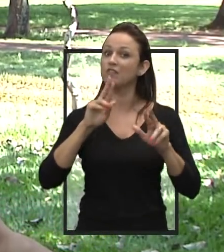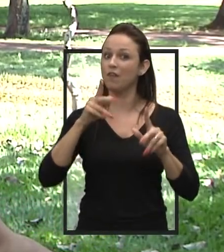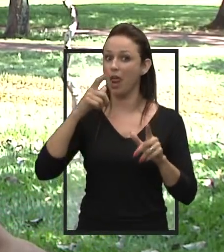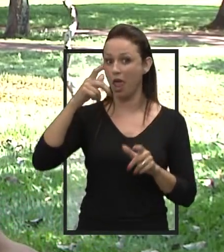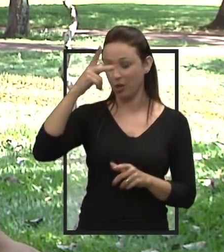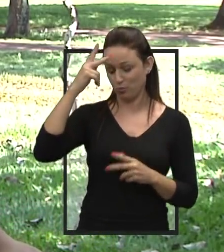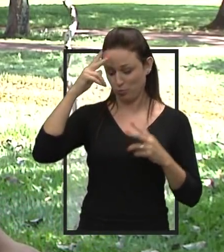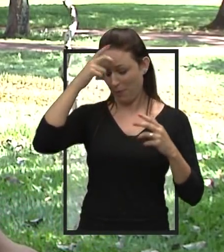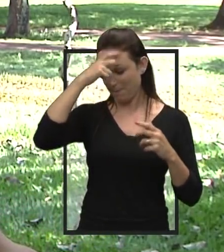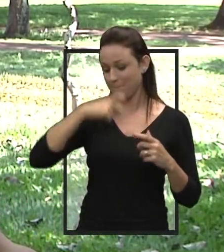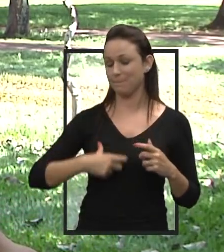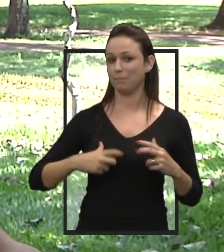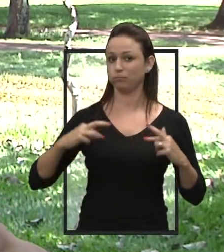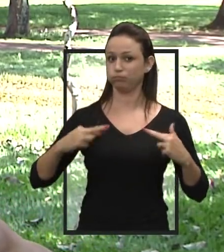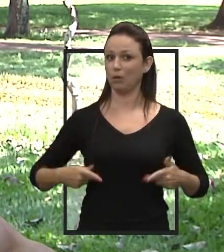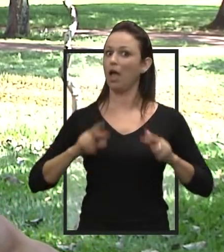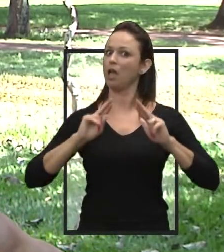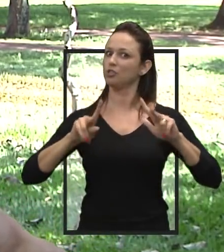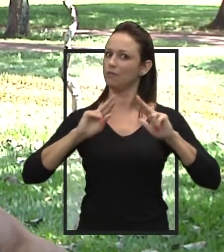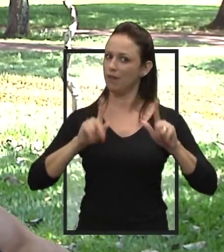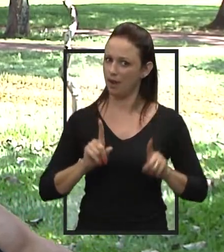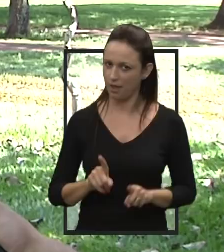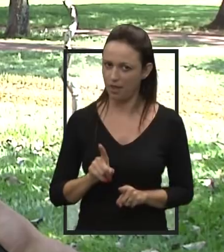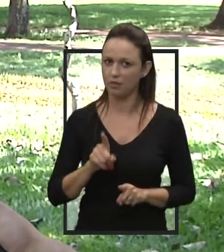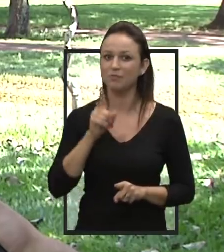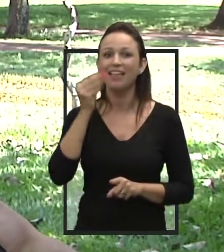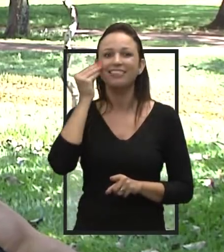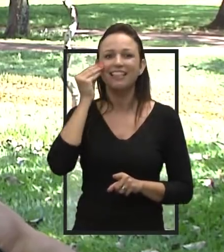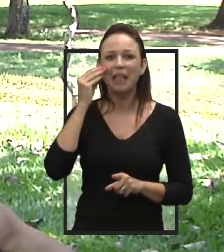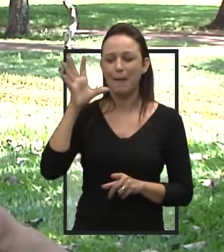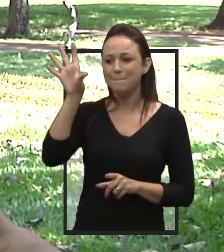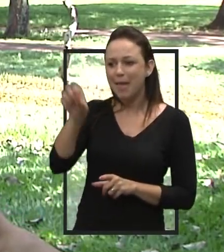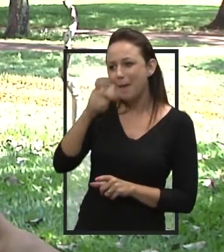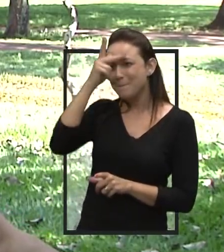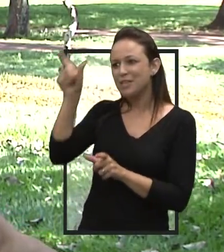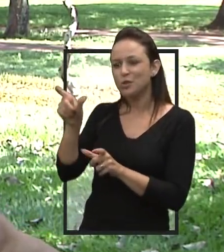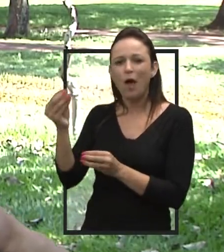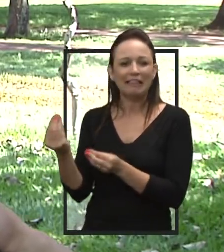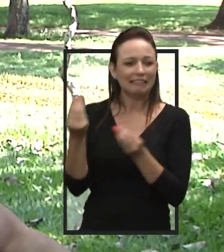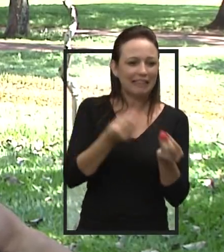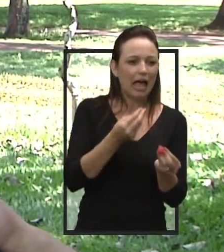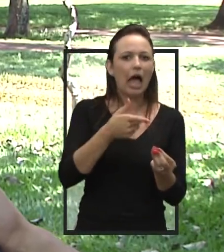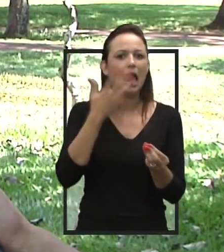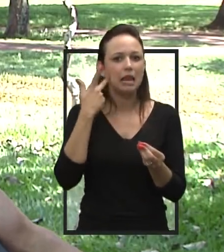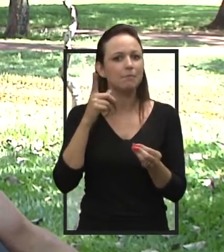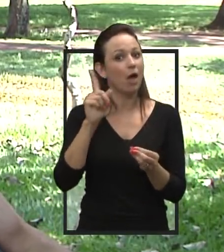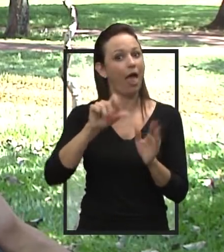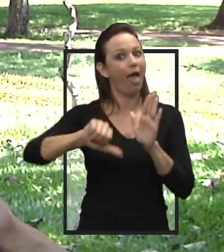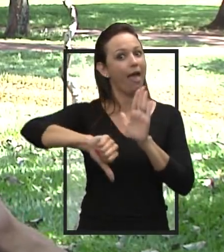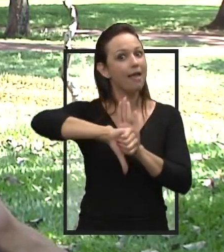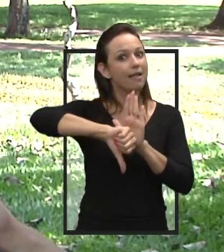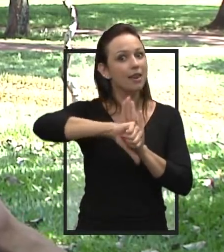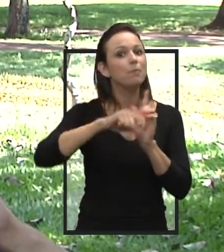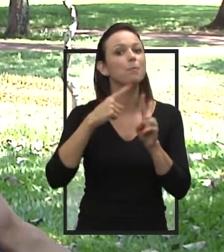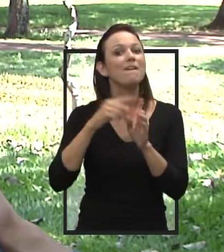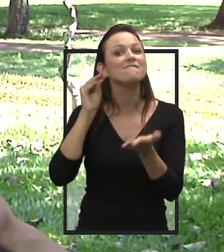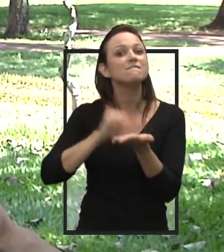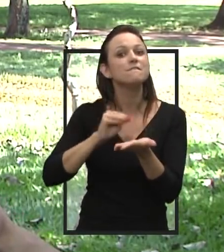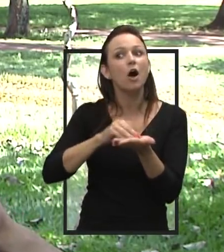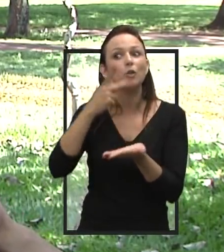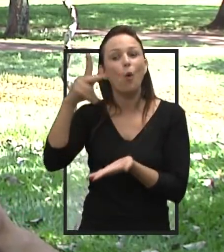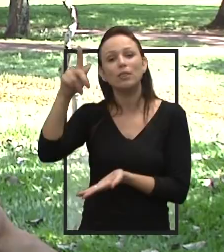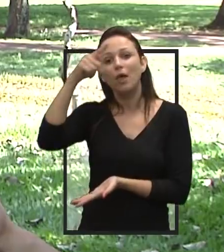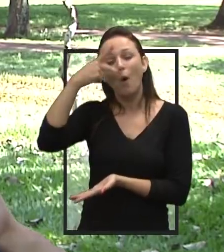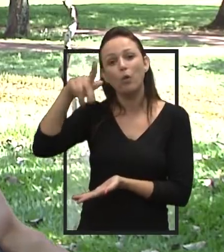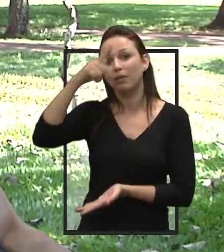humano. Inclusive, tentar usar soro humano para salvar um animal é considerado crime, porque ele vai faltar para uma vida humana. E eu já vi